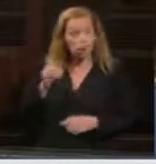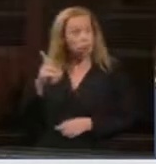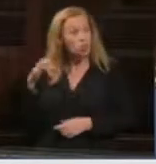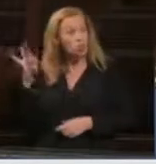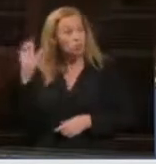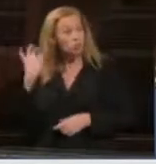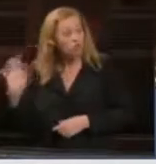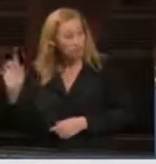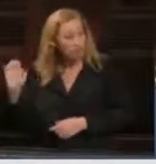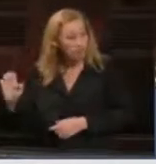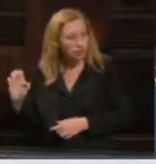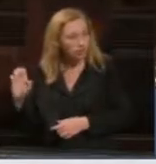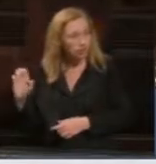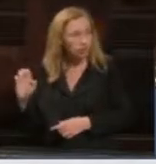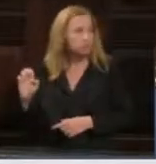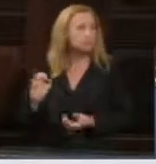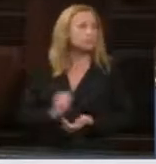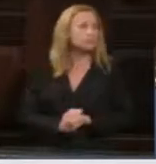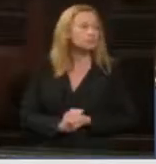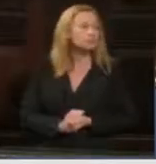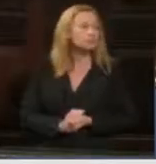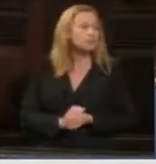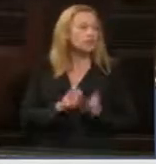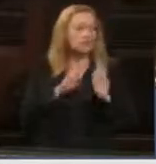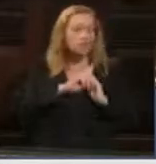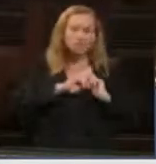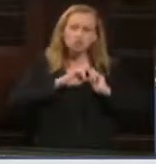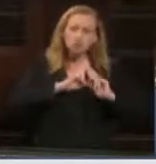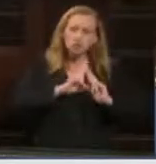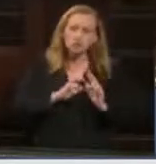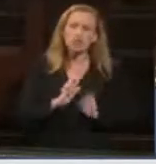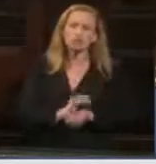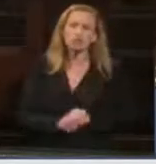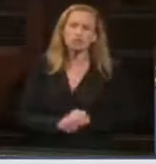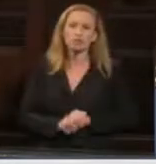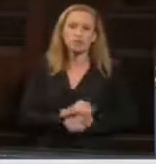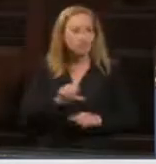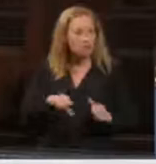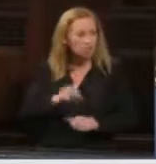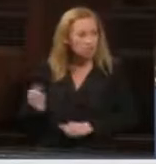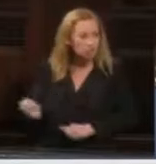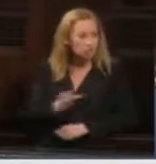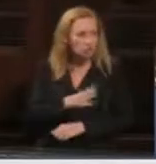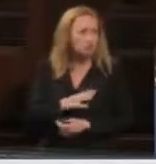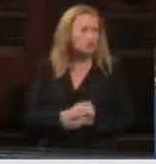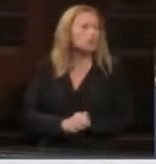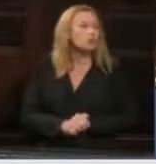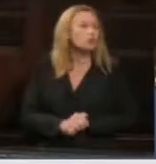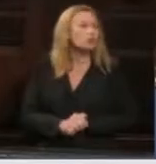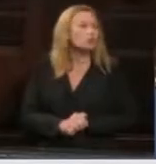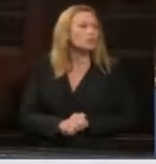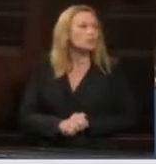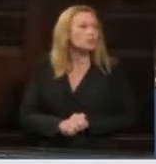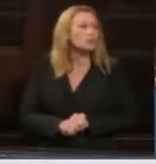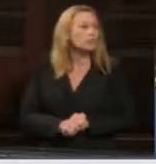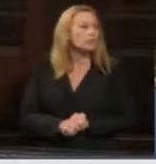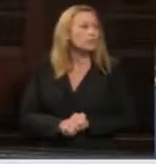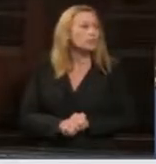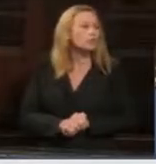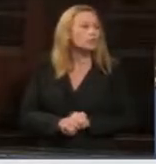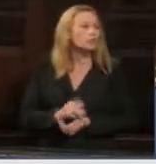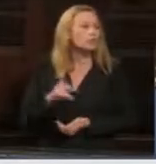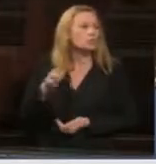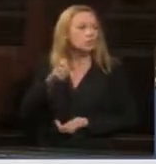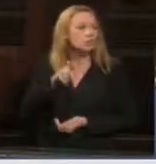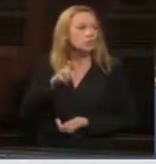vitória o responsável é por essa digamos renovação da autoestima americana dois pai era tido